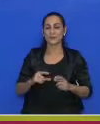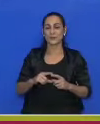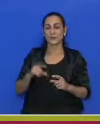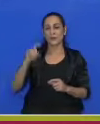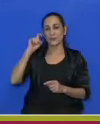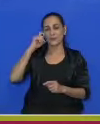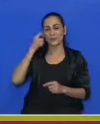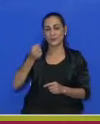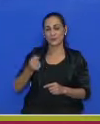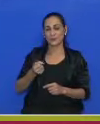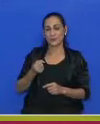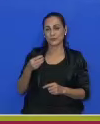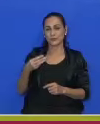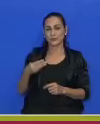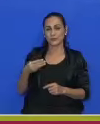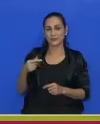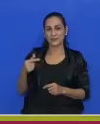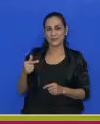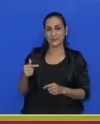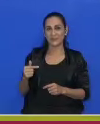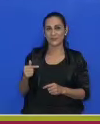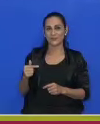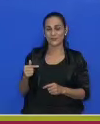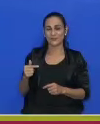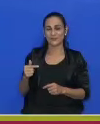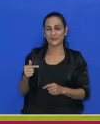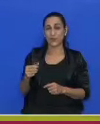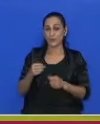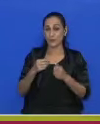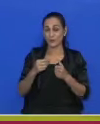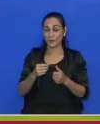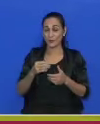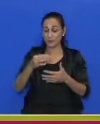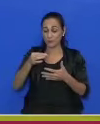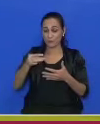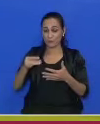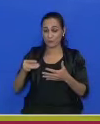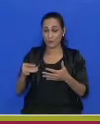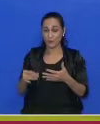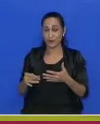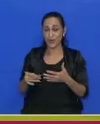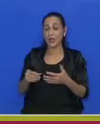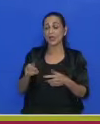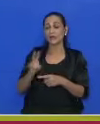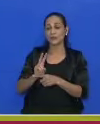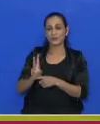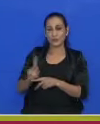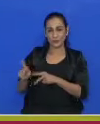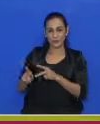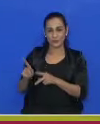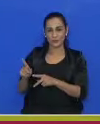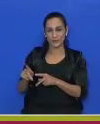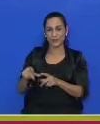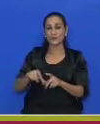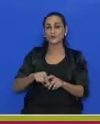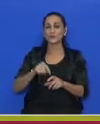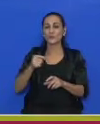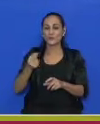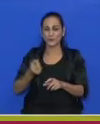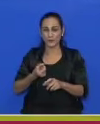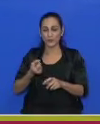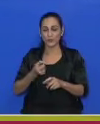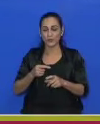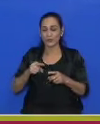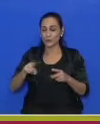Bola preta, número 37. Muito bem, nós vamos agora confirmar com as nossas auditoras populares os